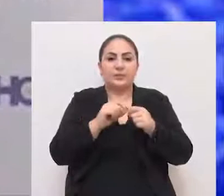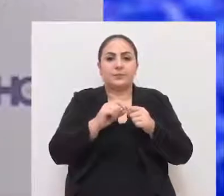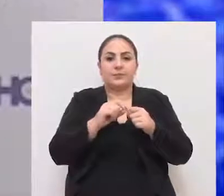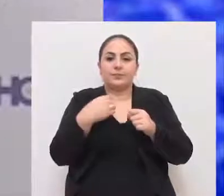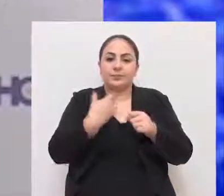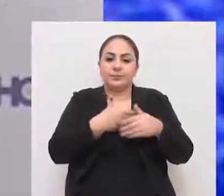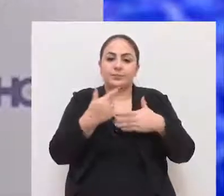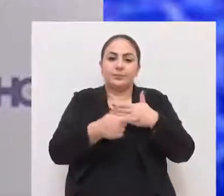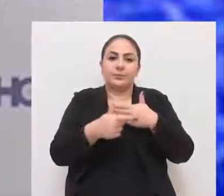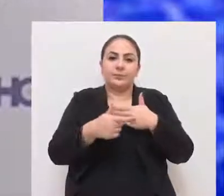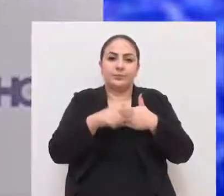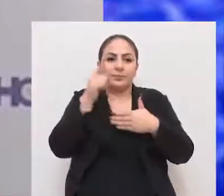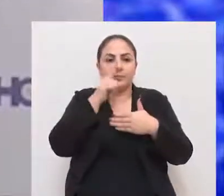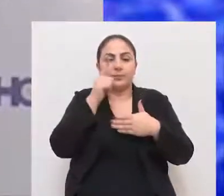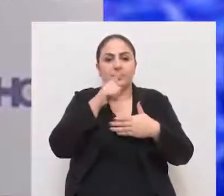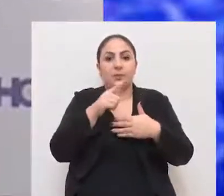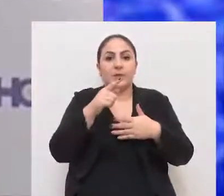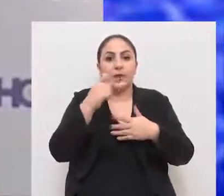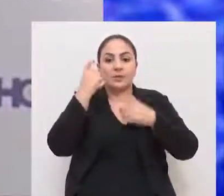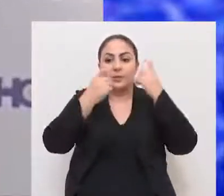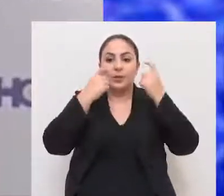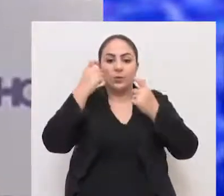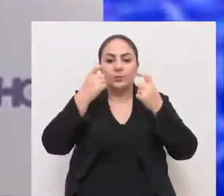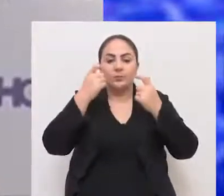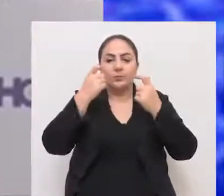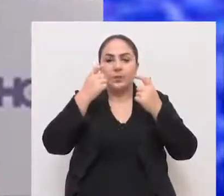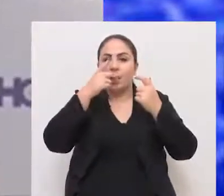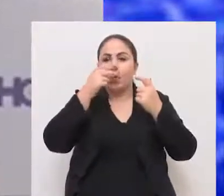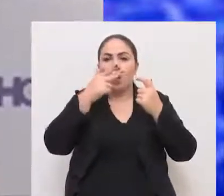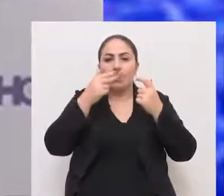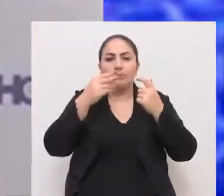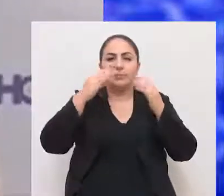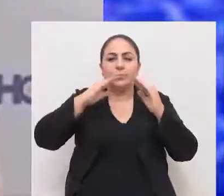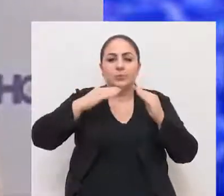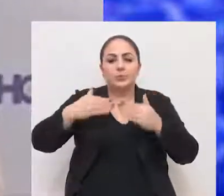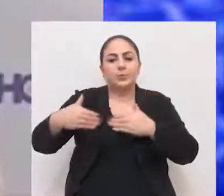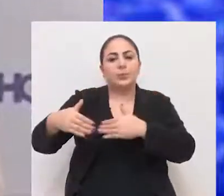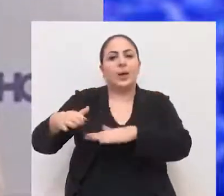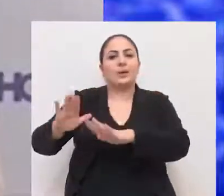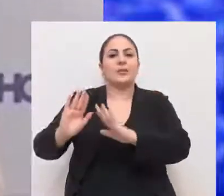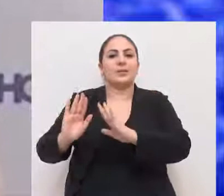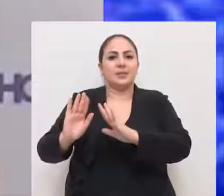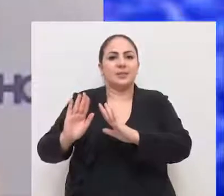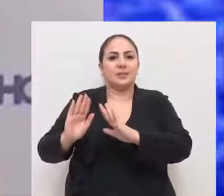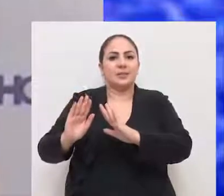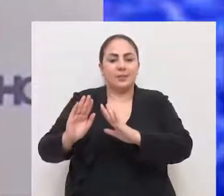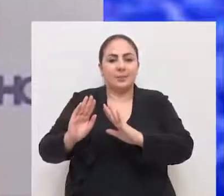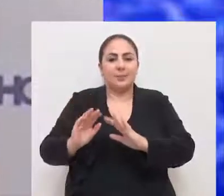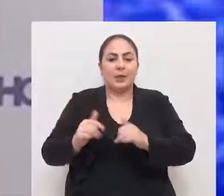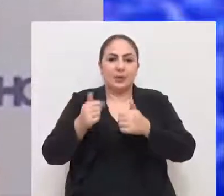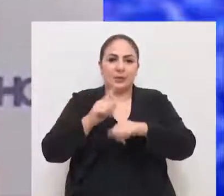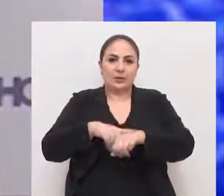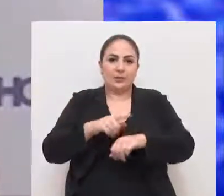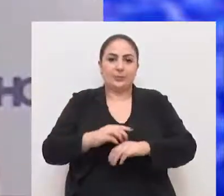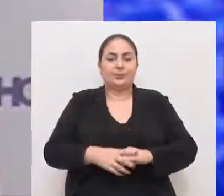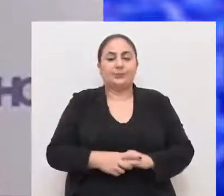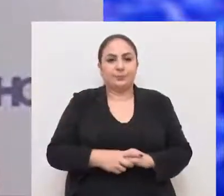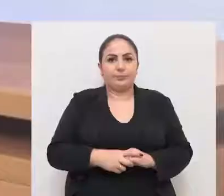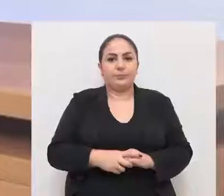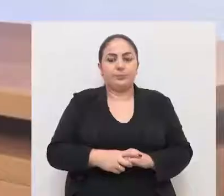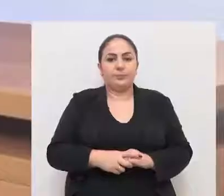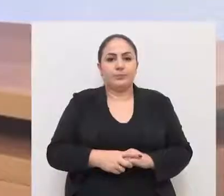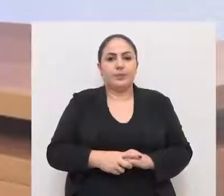estamos fazendo a nossa parte para que essa preocupação seja passageira para o menor tempo